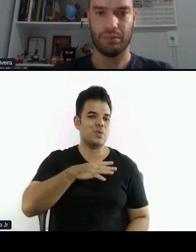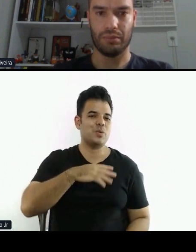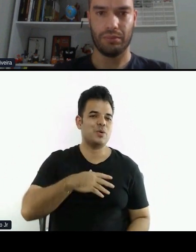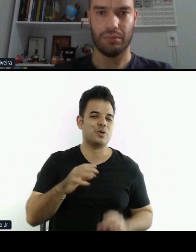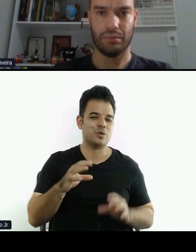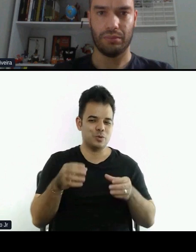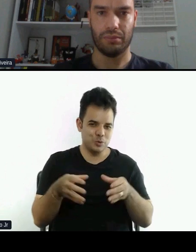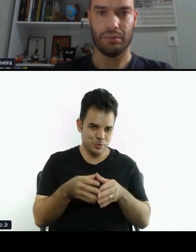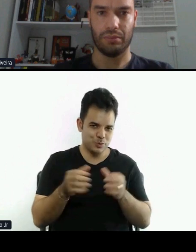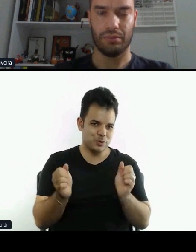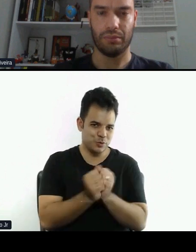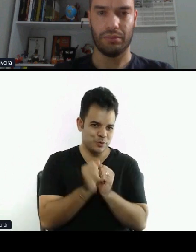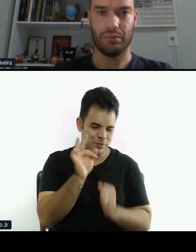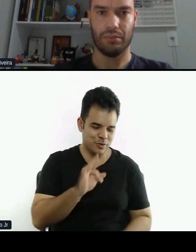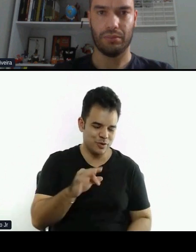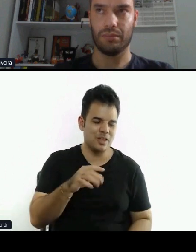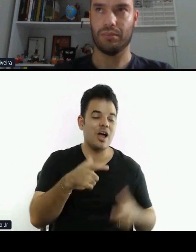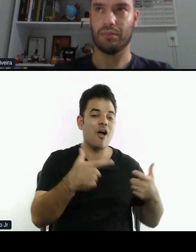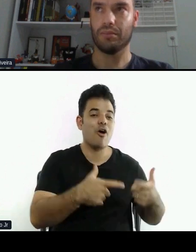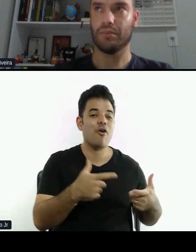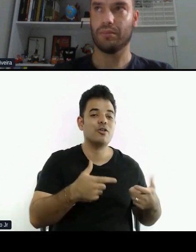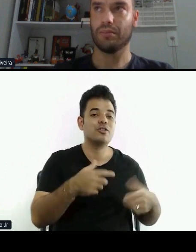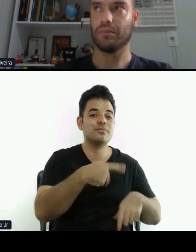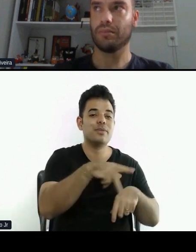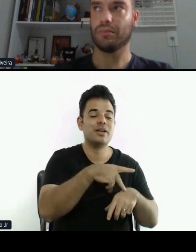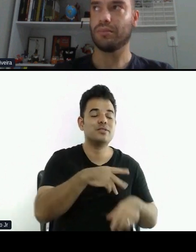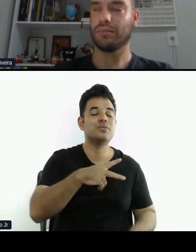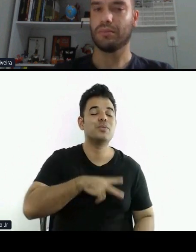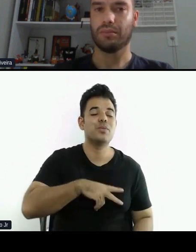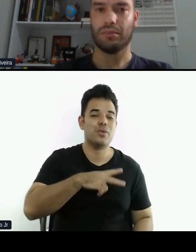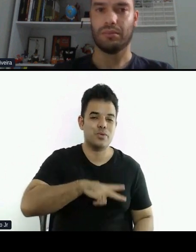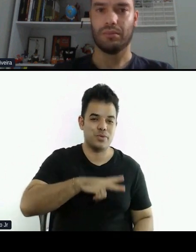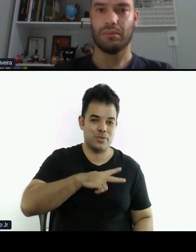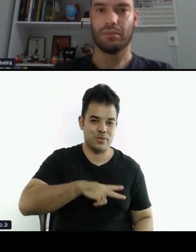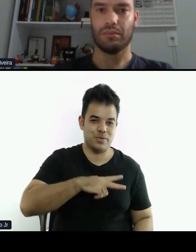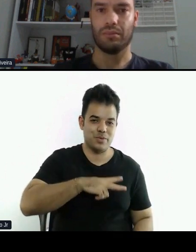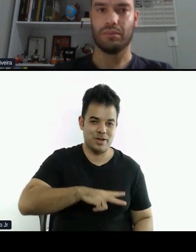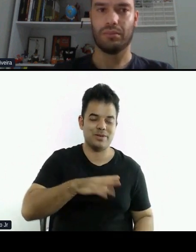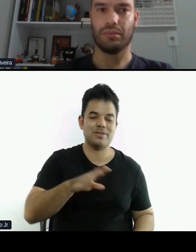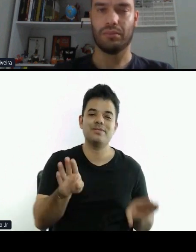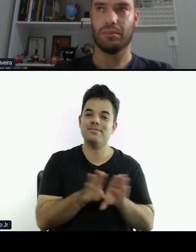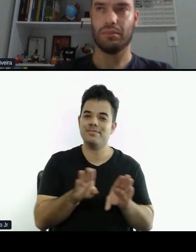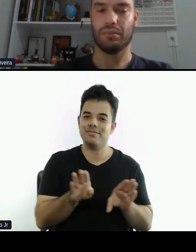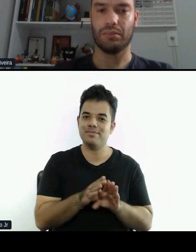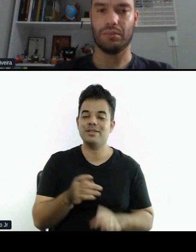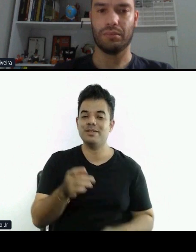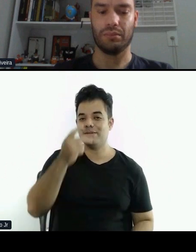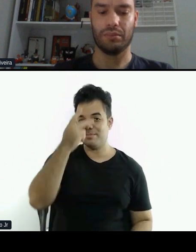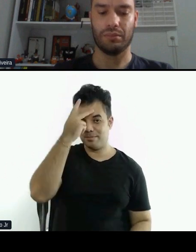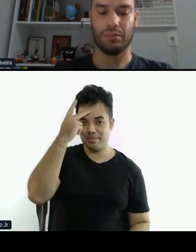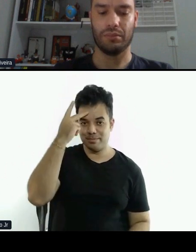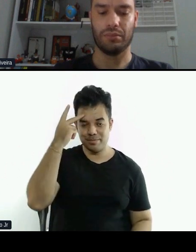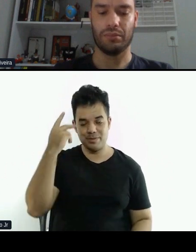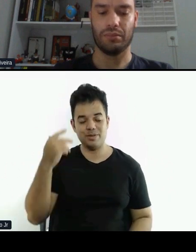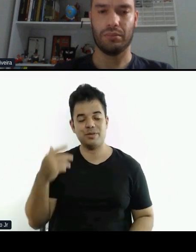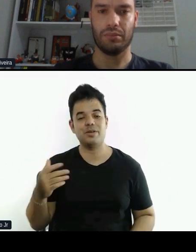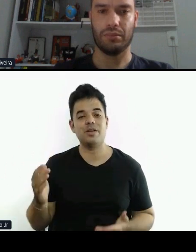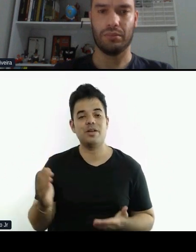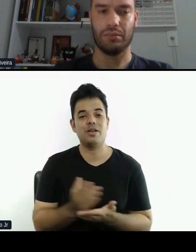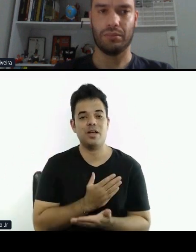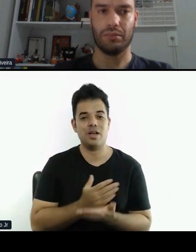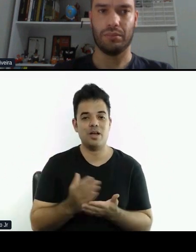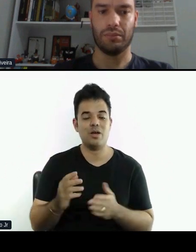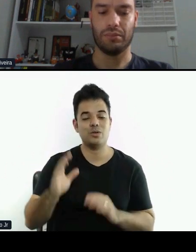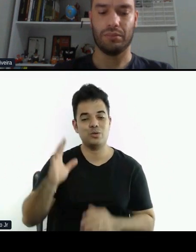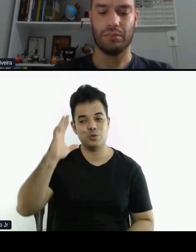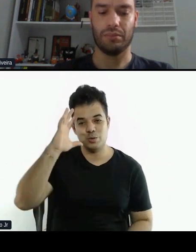trabalham, tem pessoas que foram até pré-fundadores dessa solução